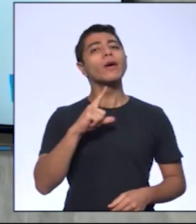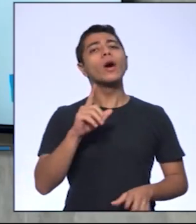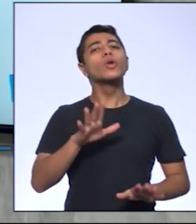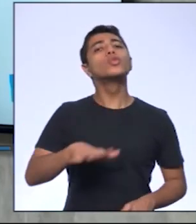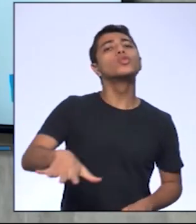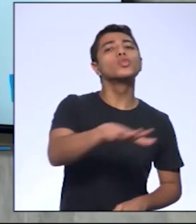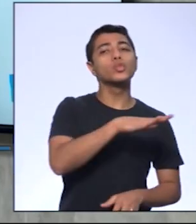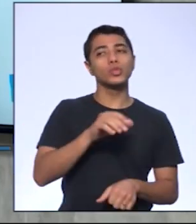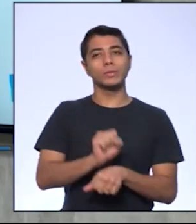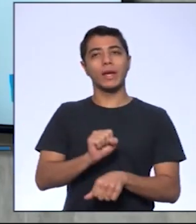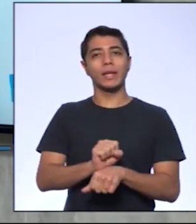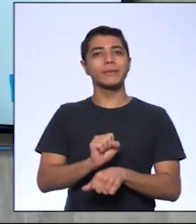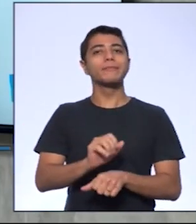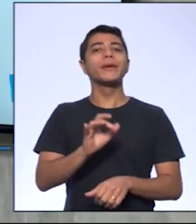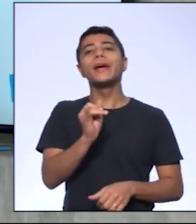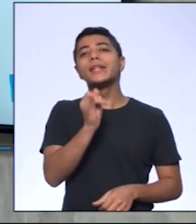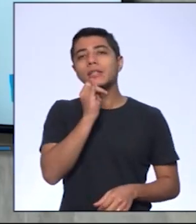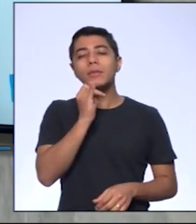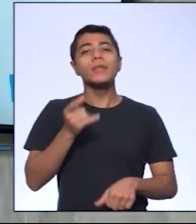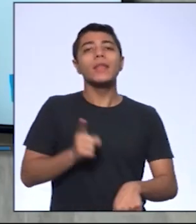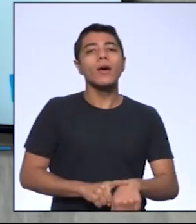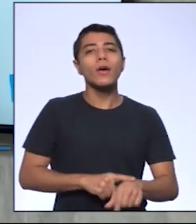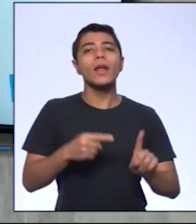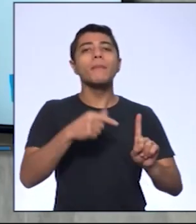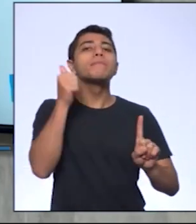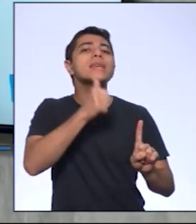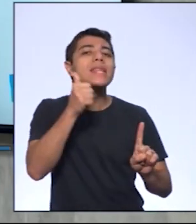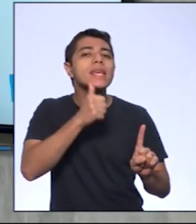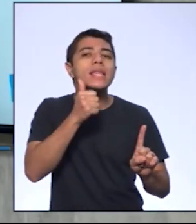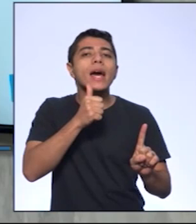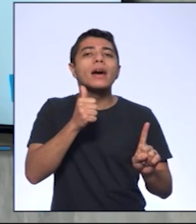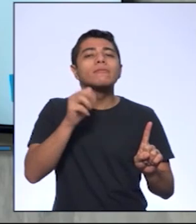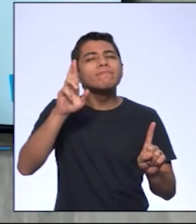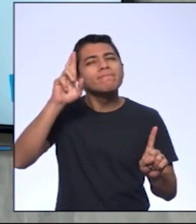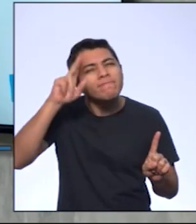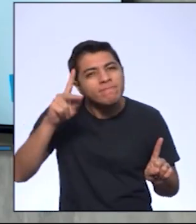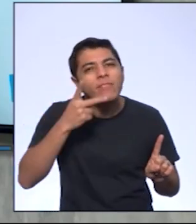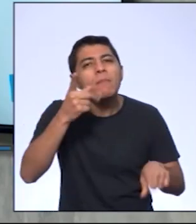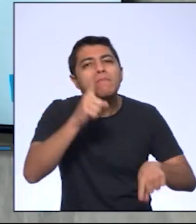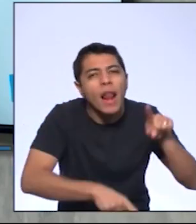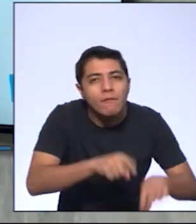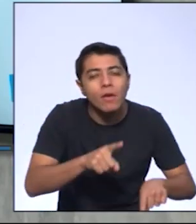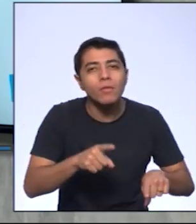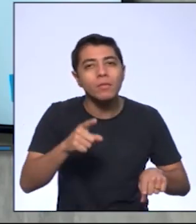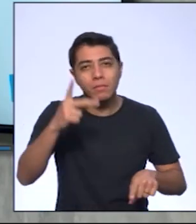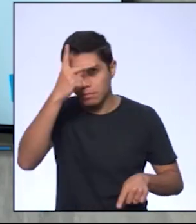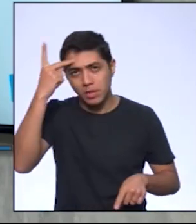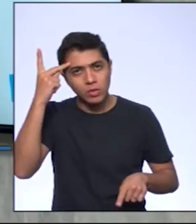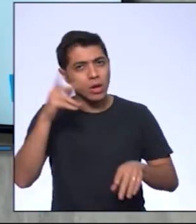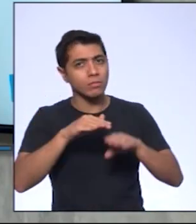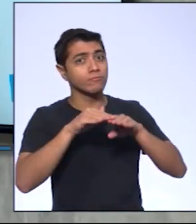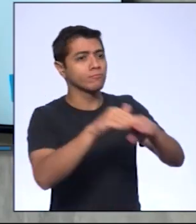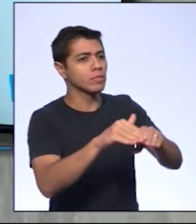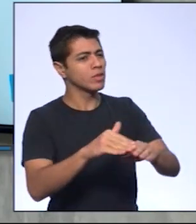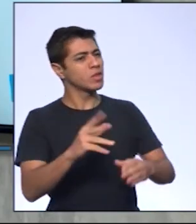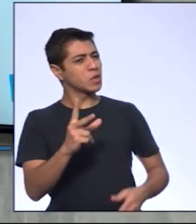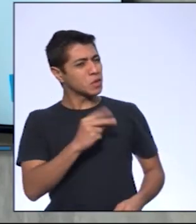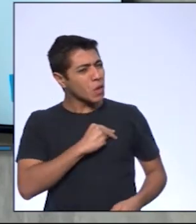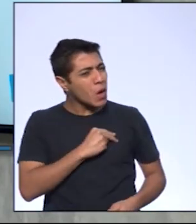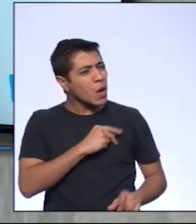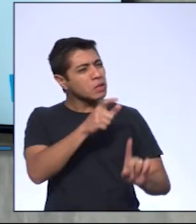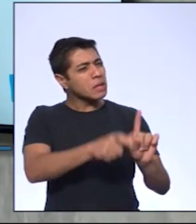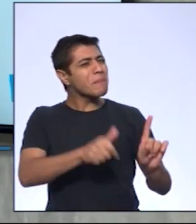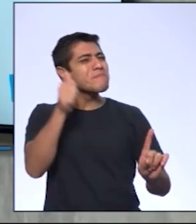menina cometa aí um deslize, falando um palavrão, alguém a corrija dizendo, coisa mais feia, menina